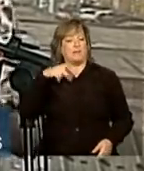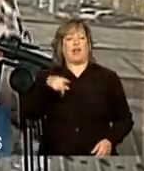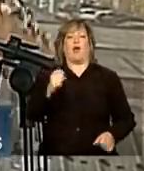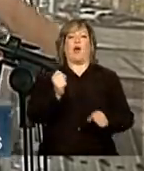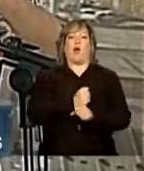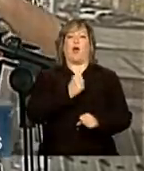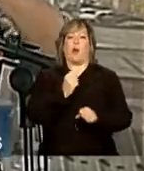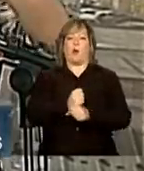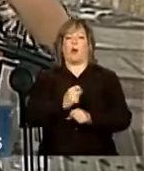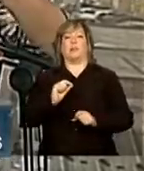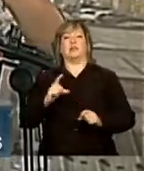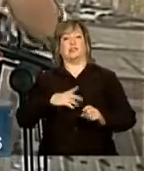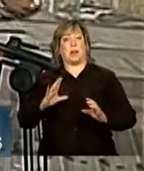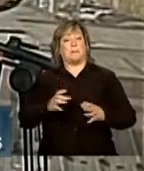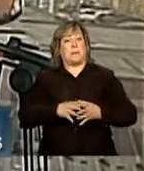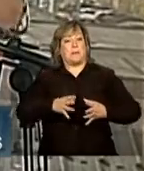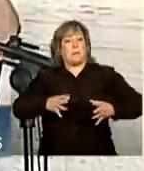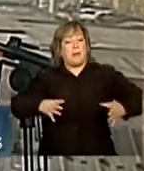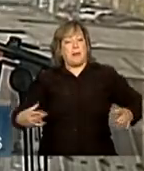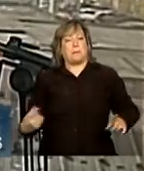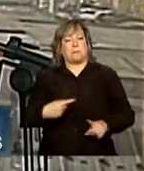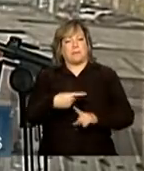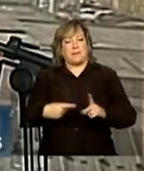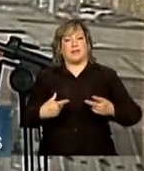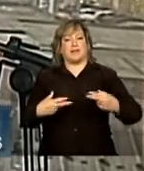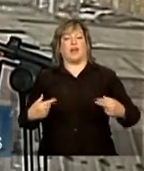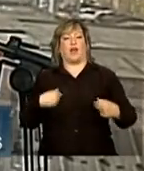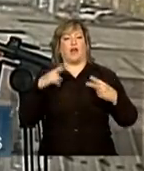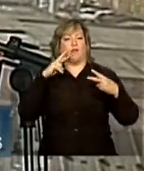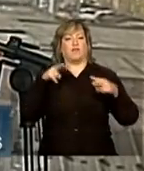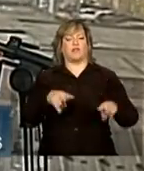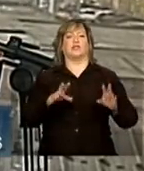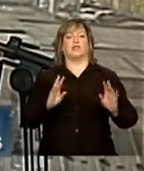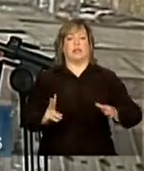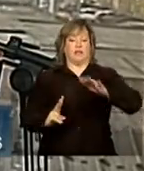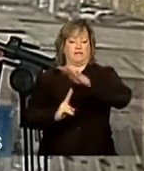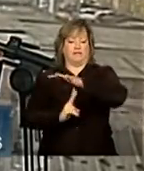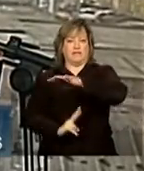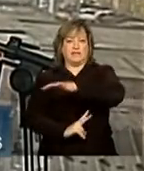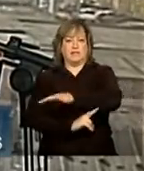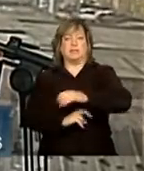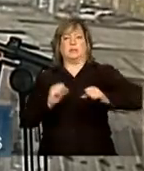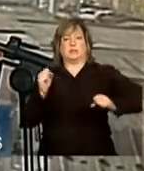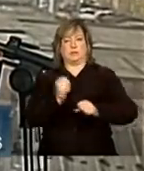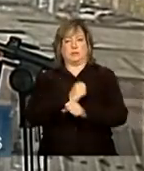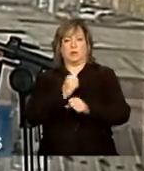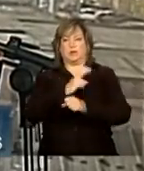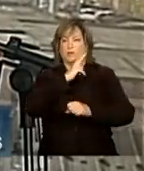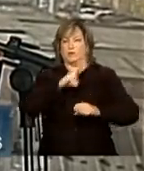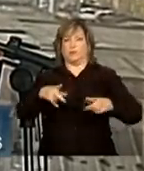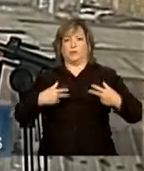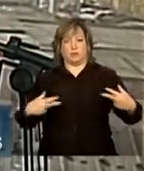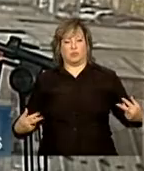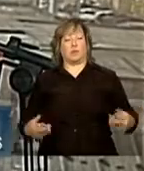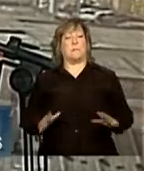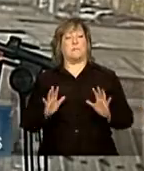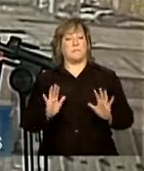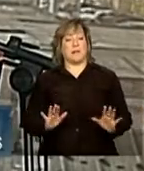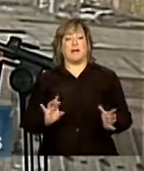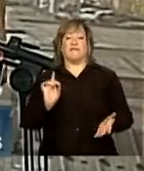estava mais crescida, e se via os viadutos, via-se o tamanho da obra. Mas, de